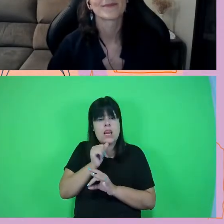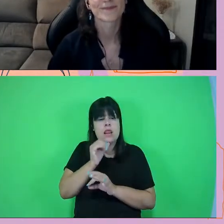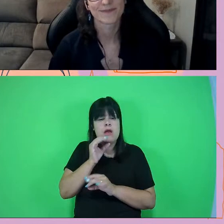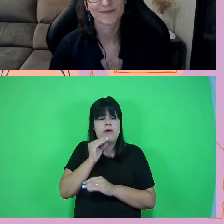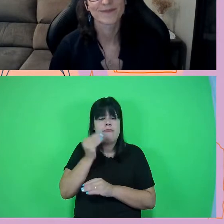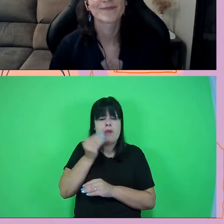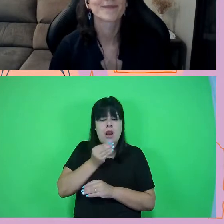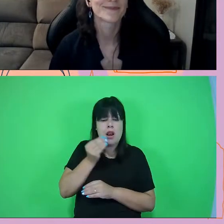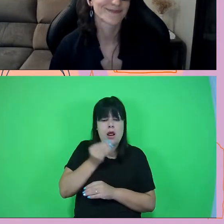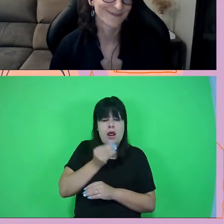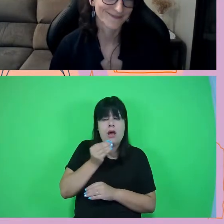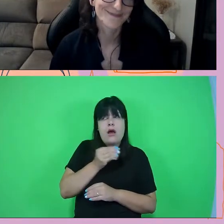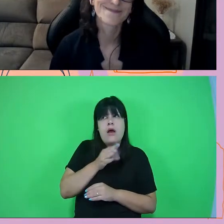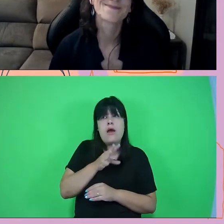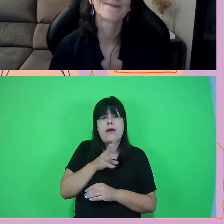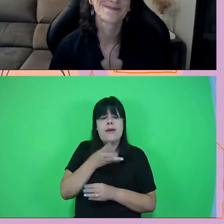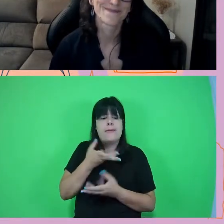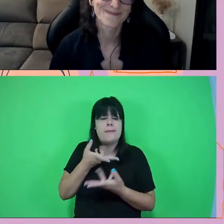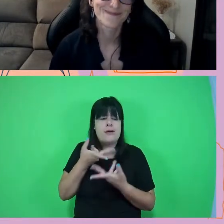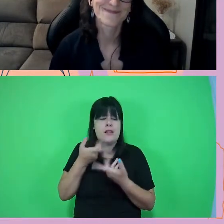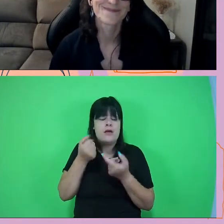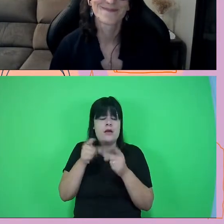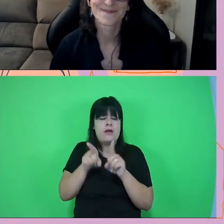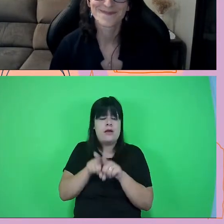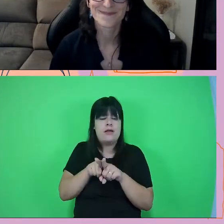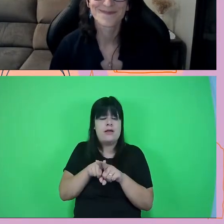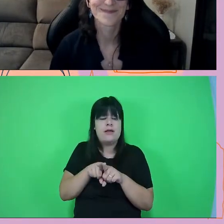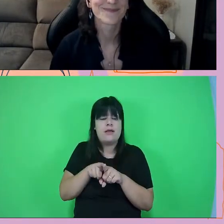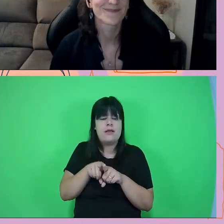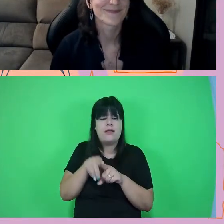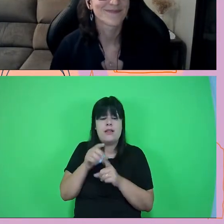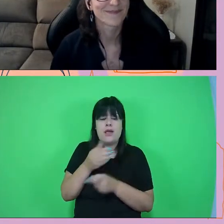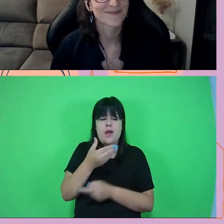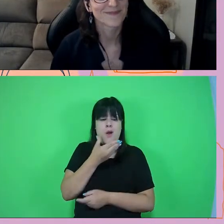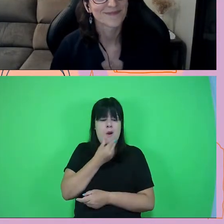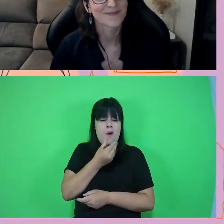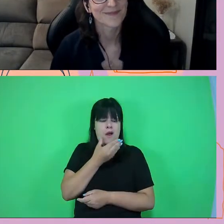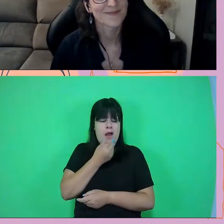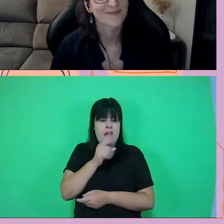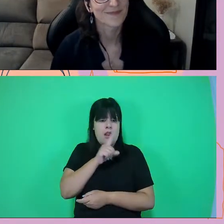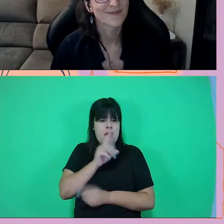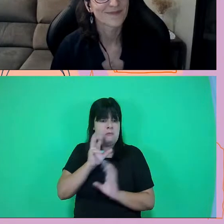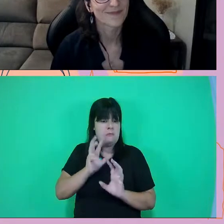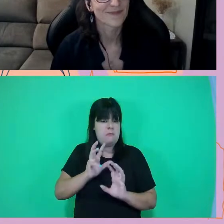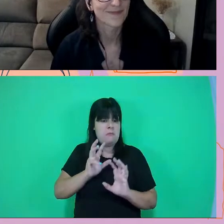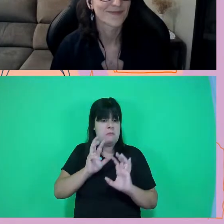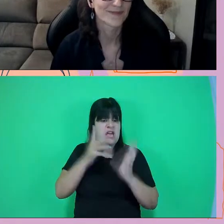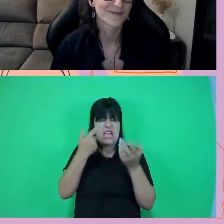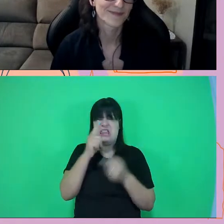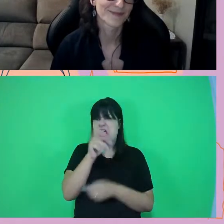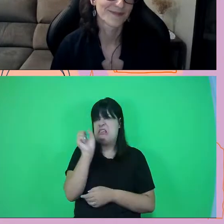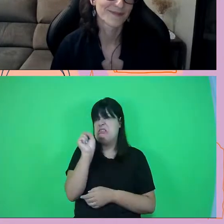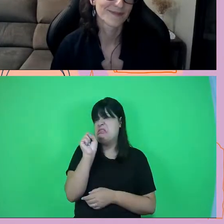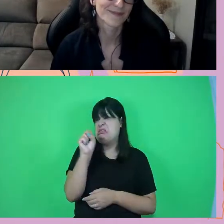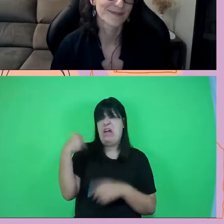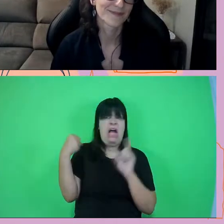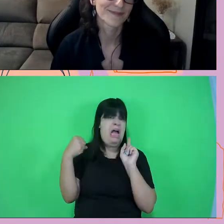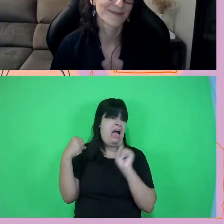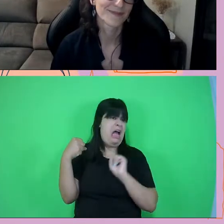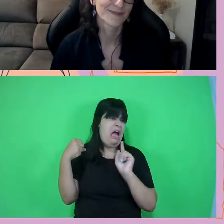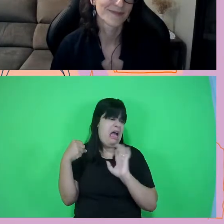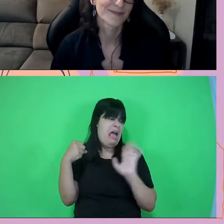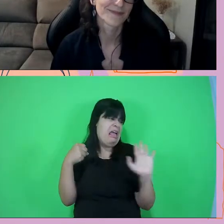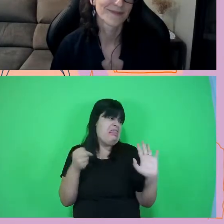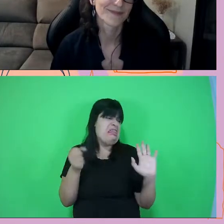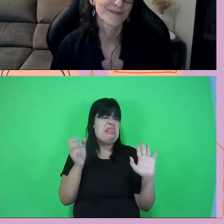levinha, tarará. E aí os caras no festival falam, ah, isso nem é cerveja, isso é